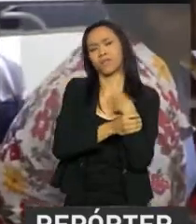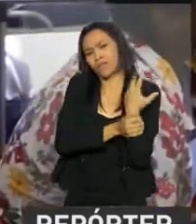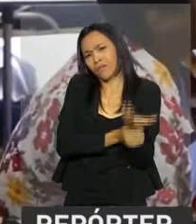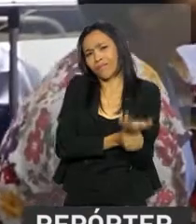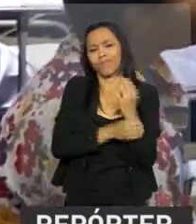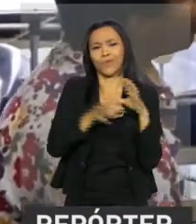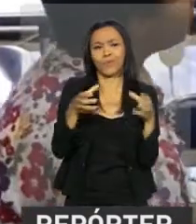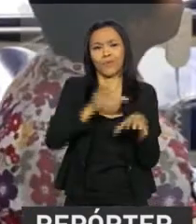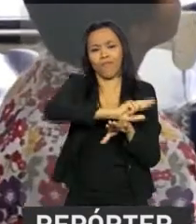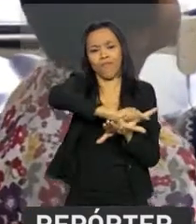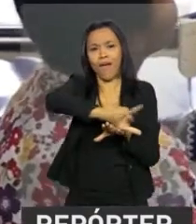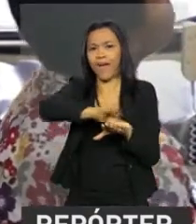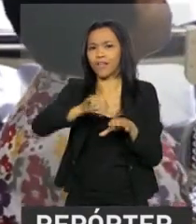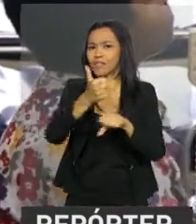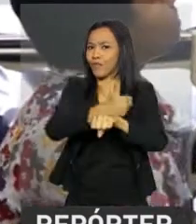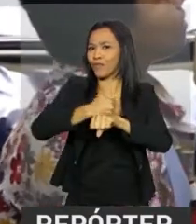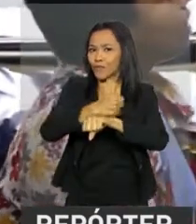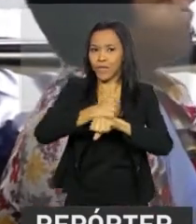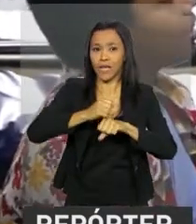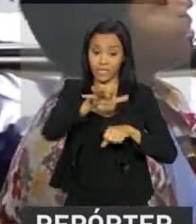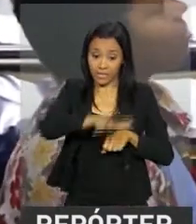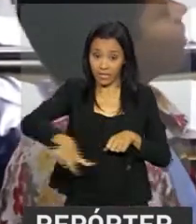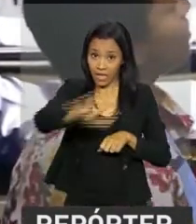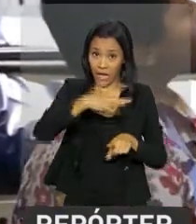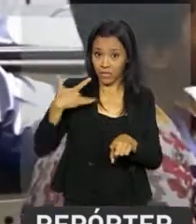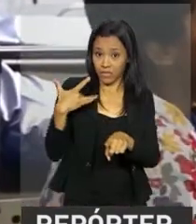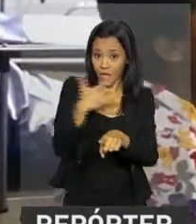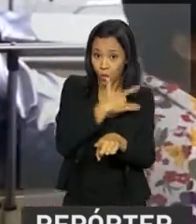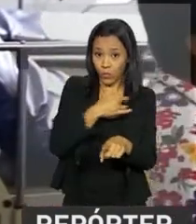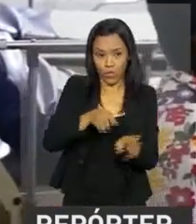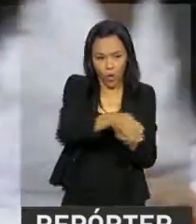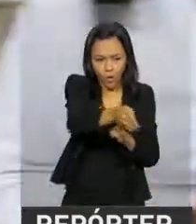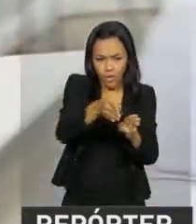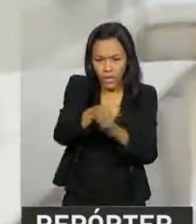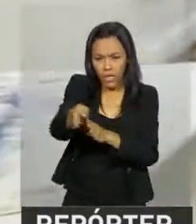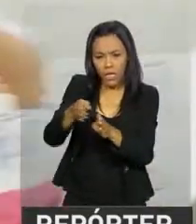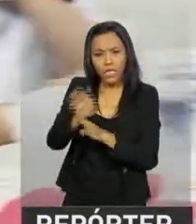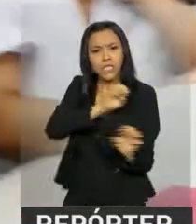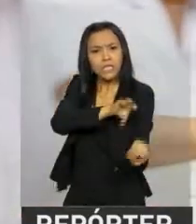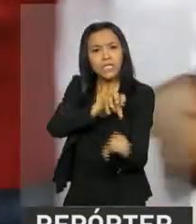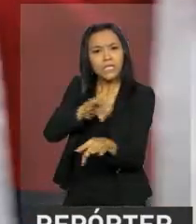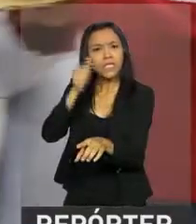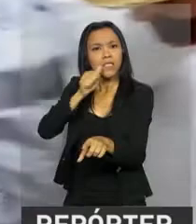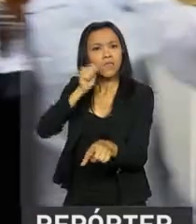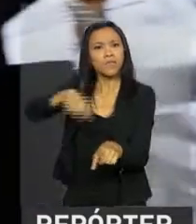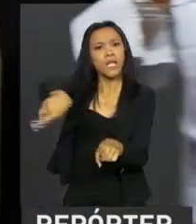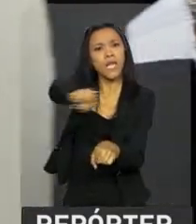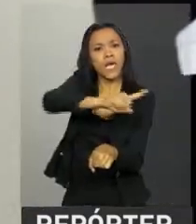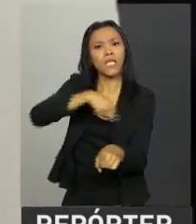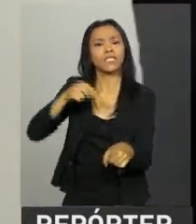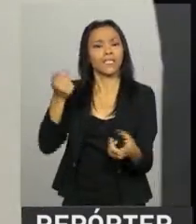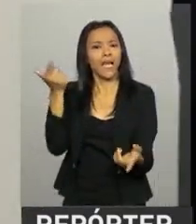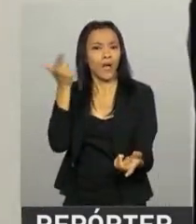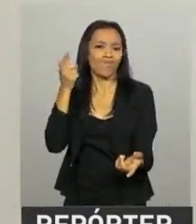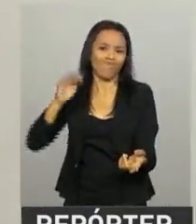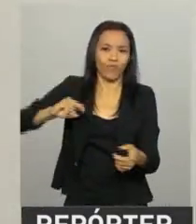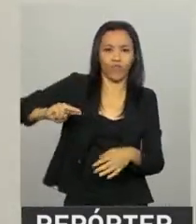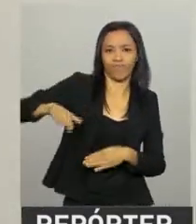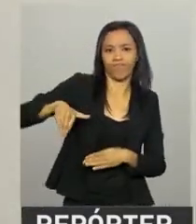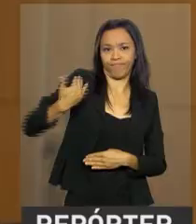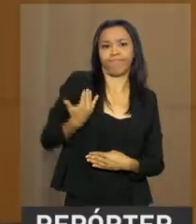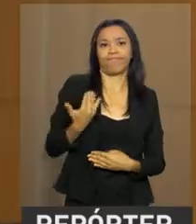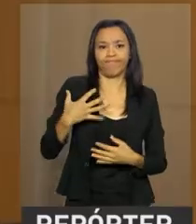vários profissionais da área de saúde que ensinam e reeducam essas pacientes que tiveram a mastectomia,